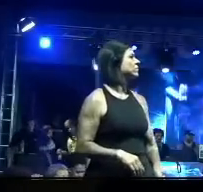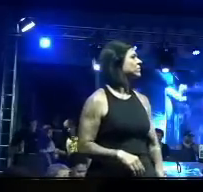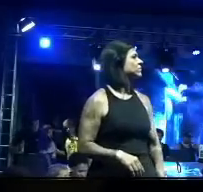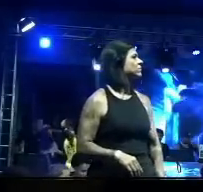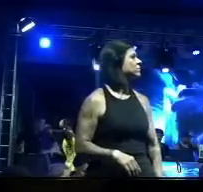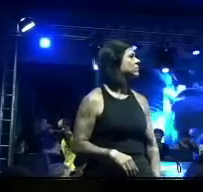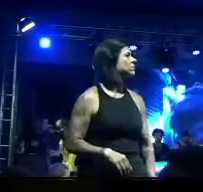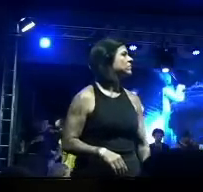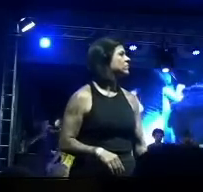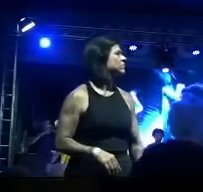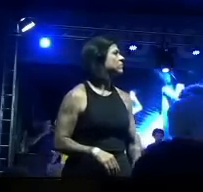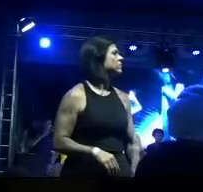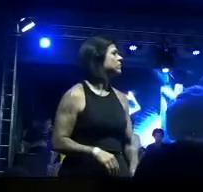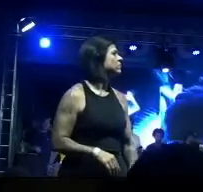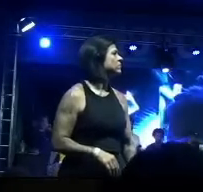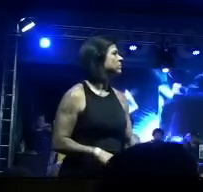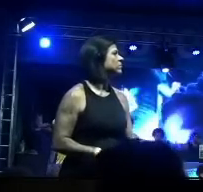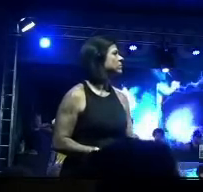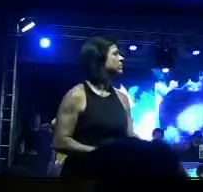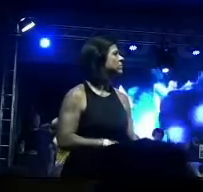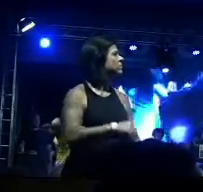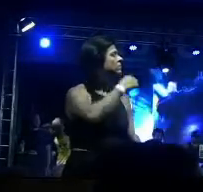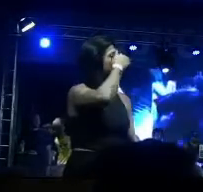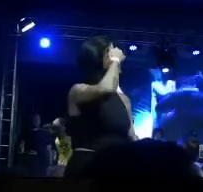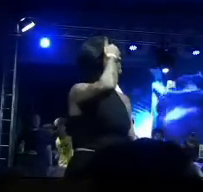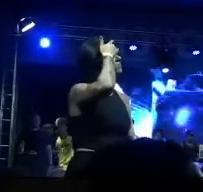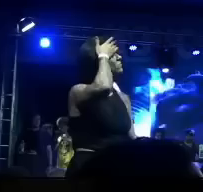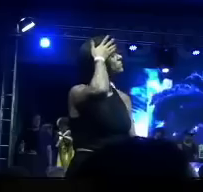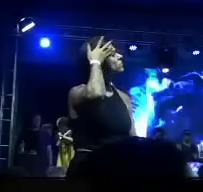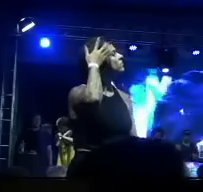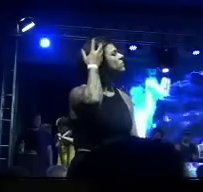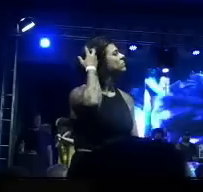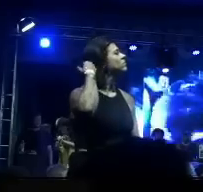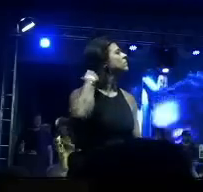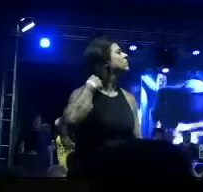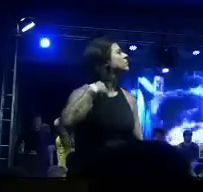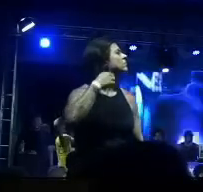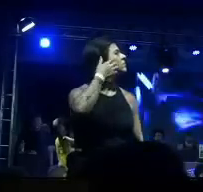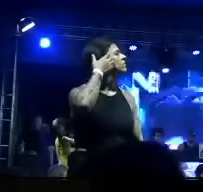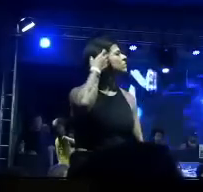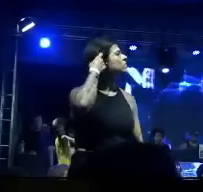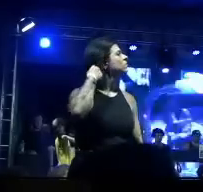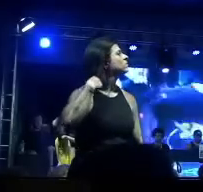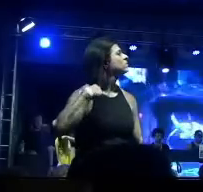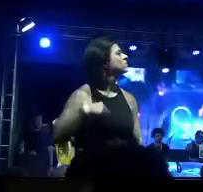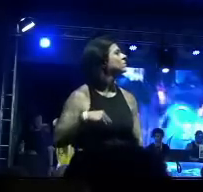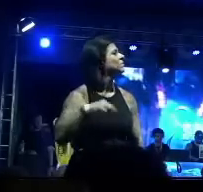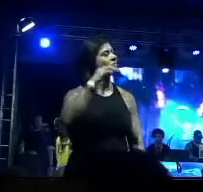É isso? O que é isso? O que que é isso? trio, porra Porra, fiquei no vácuo É nóis